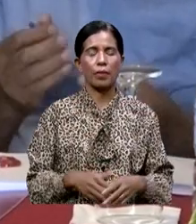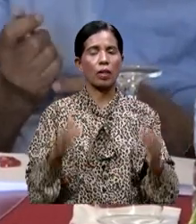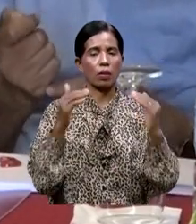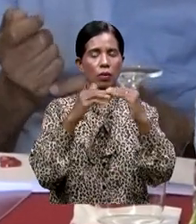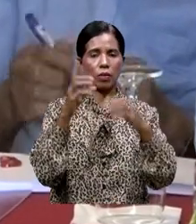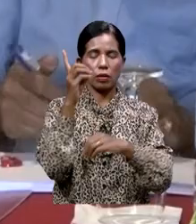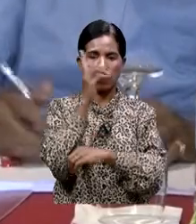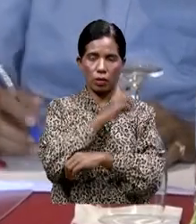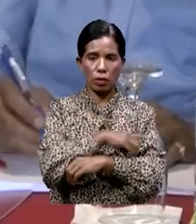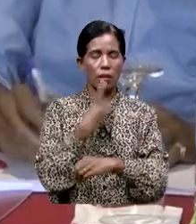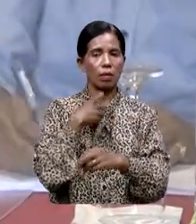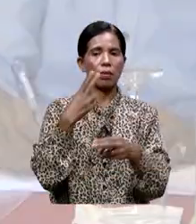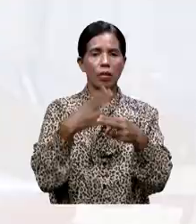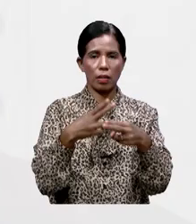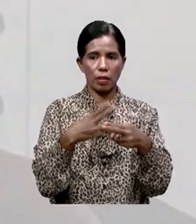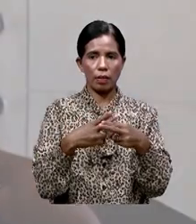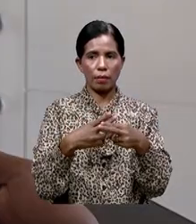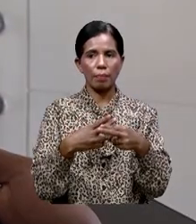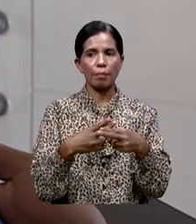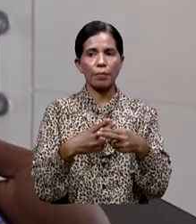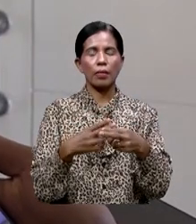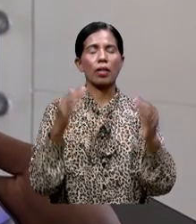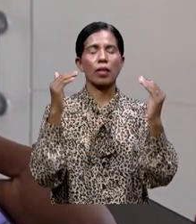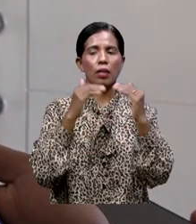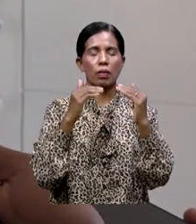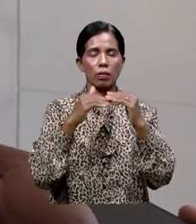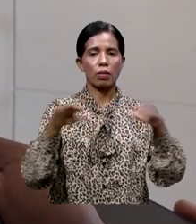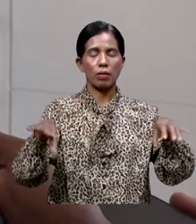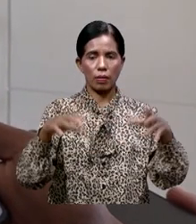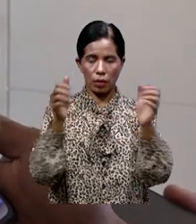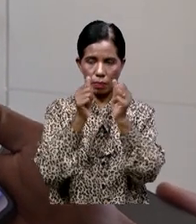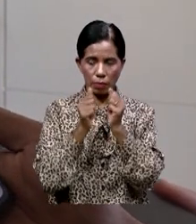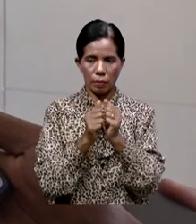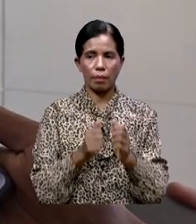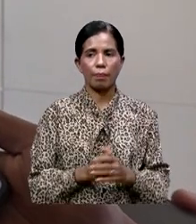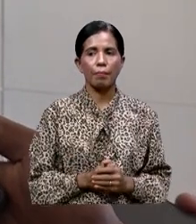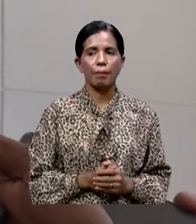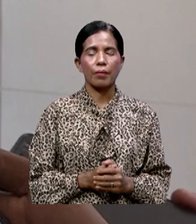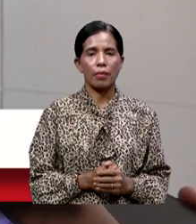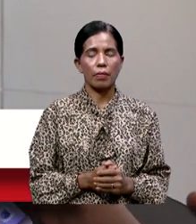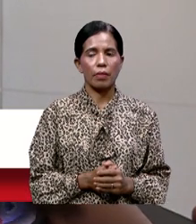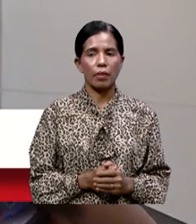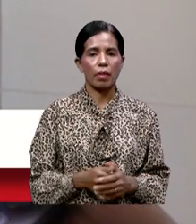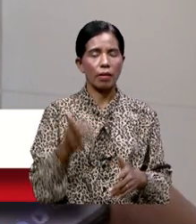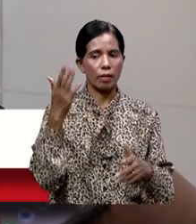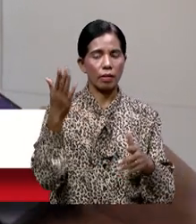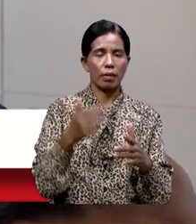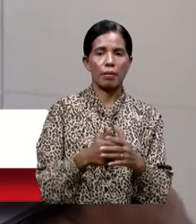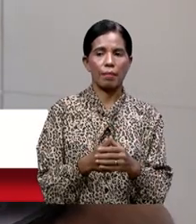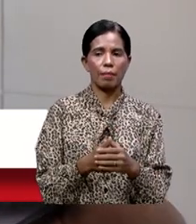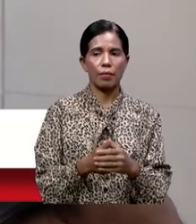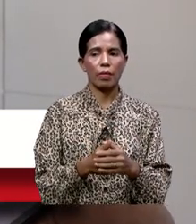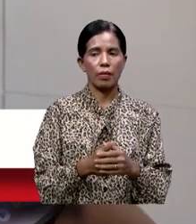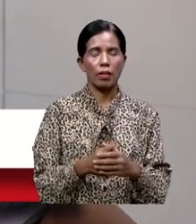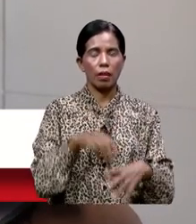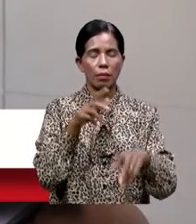né, a Mihanaran, encontro coordenação, né, cá? Tanto iha conselheiro